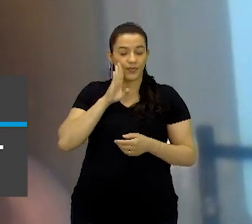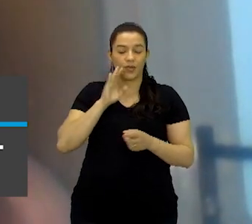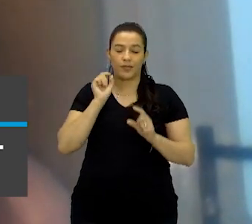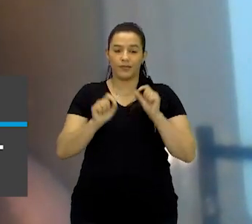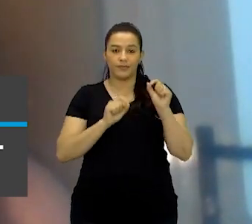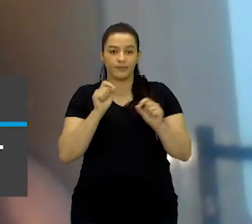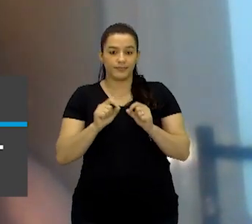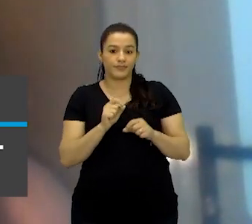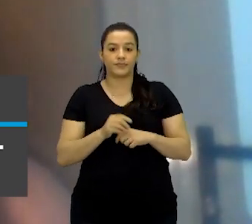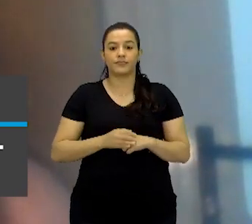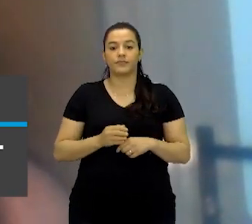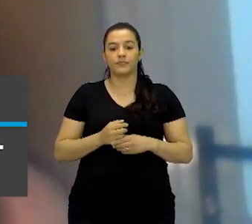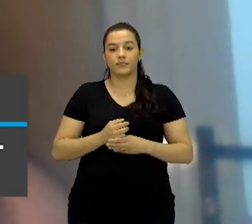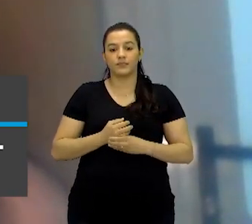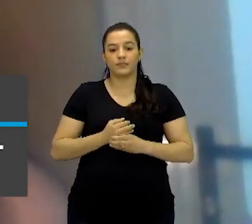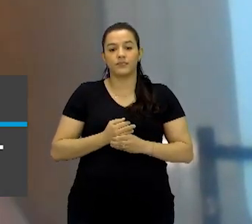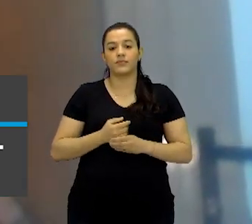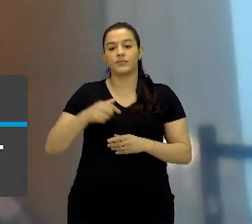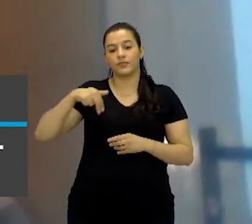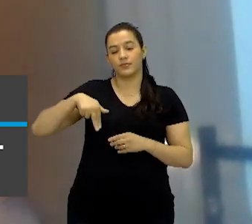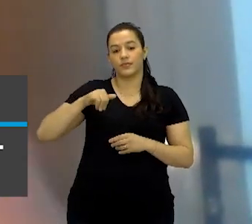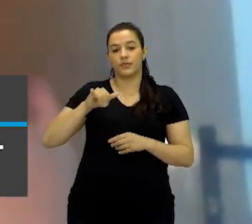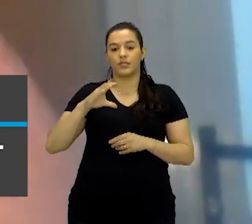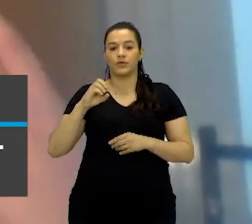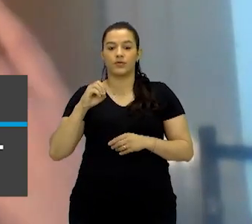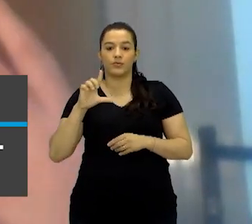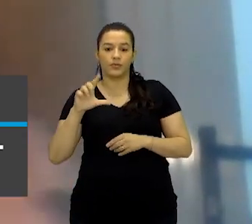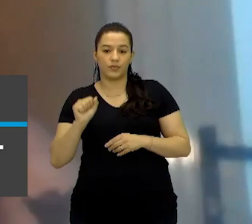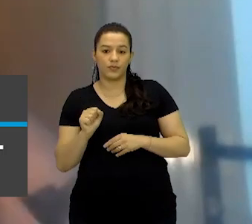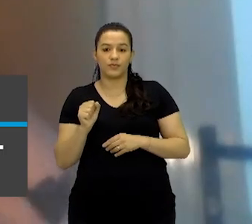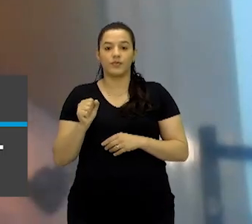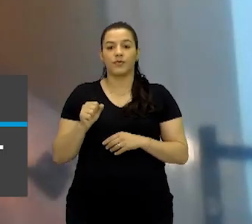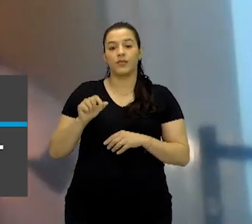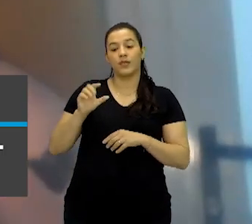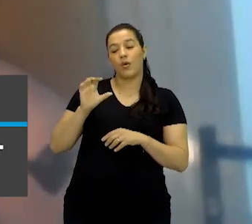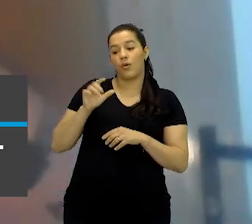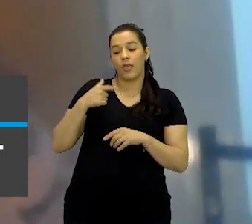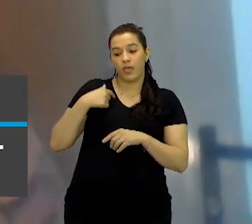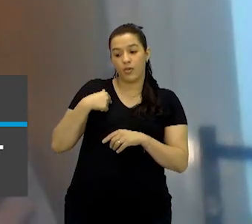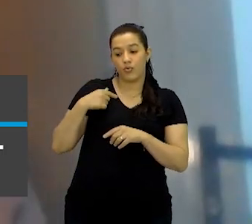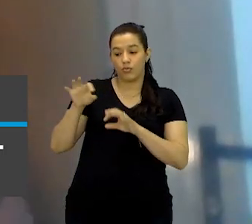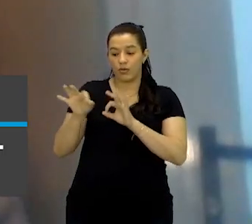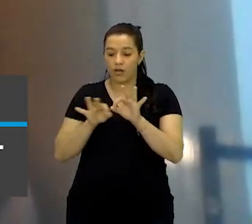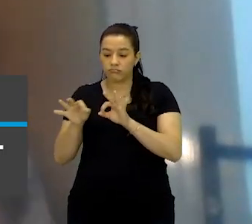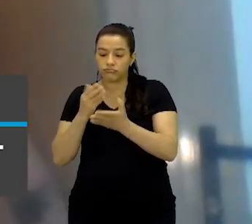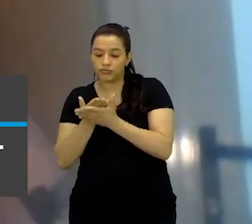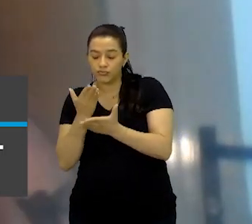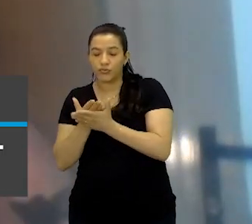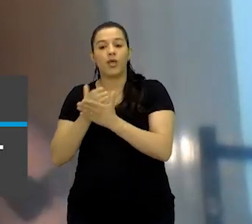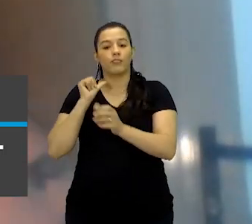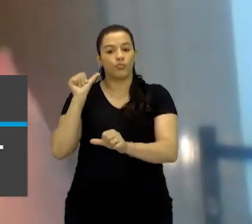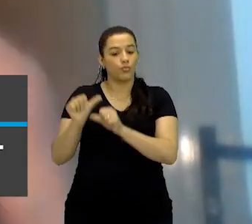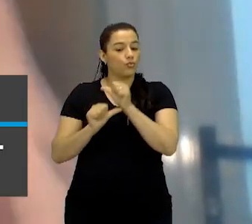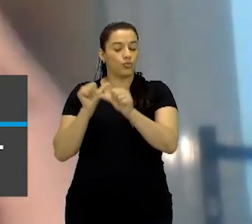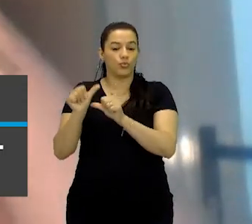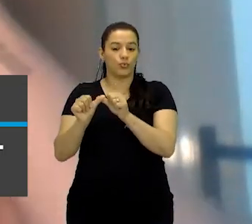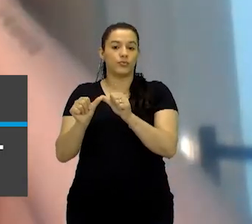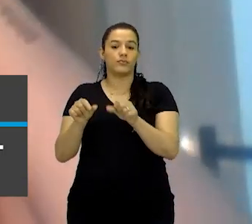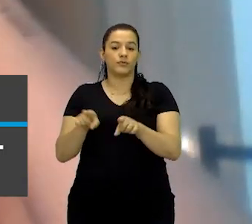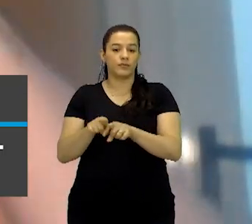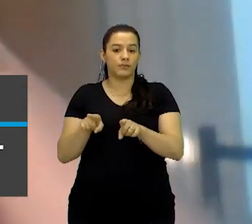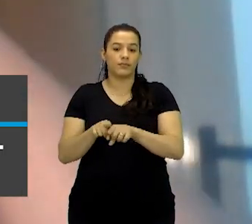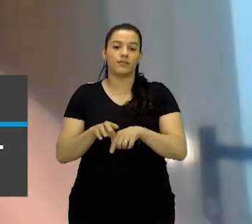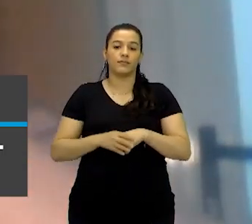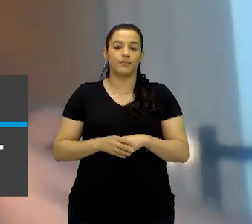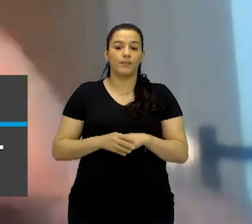né, quando o Nicolas trouxe assim, o jeito de estudar mudou, o Yuri fala, meu jeito de estudar também mudou. Realmente, né,